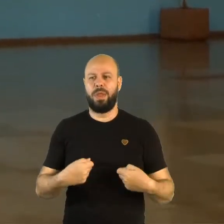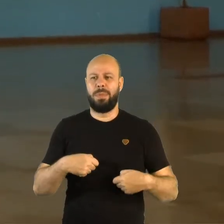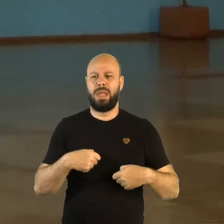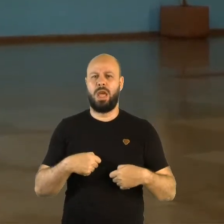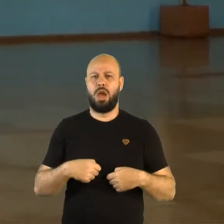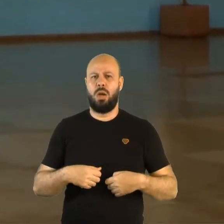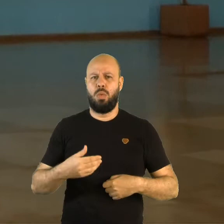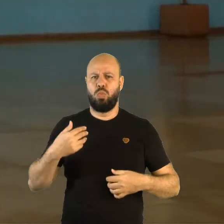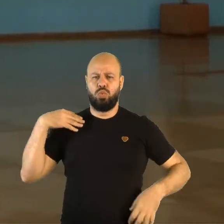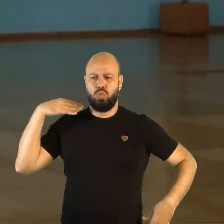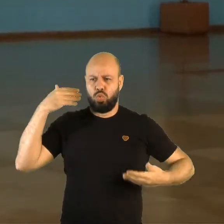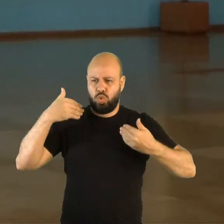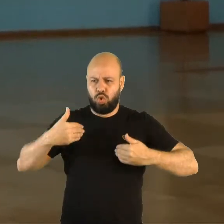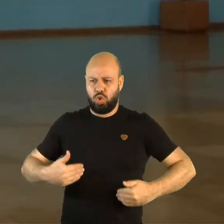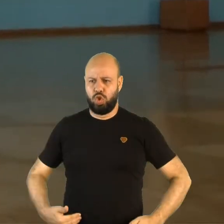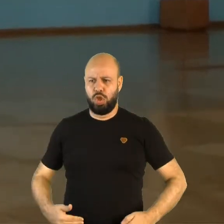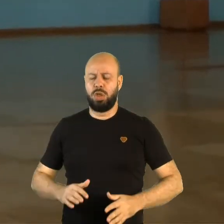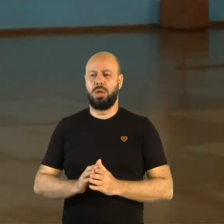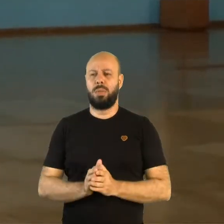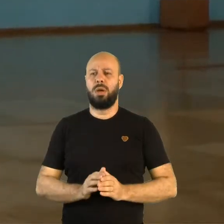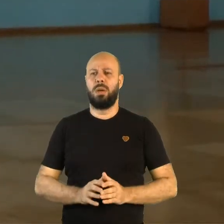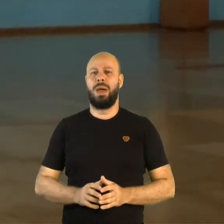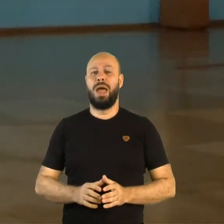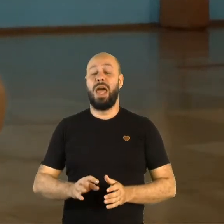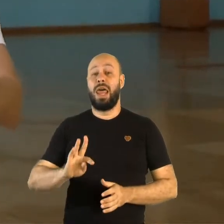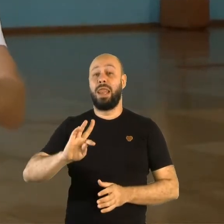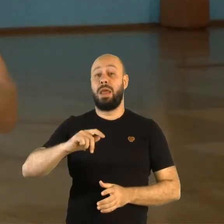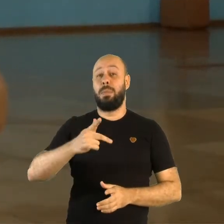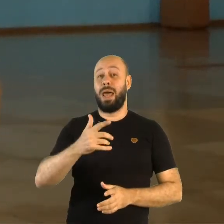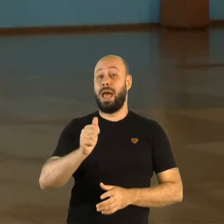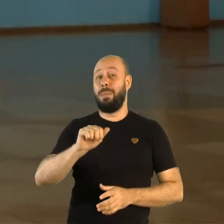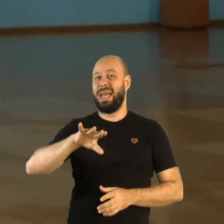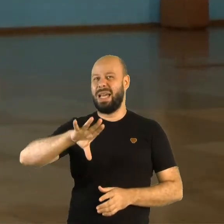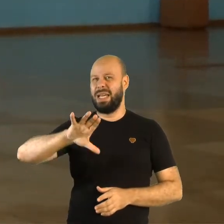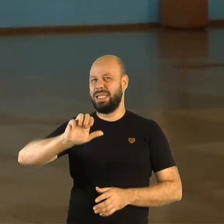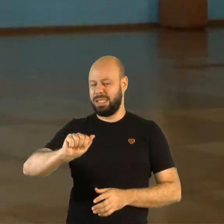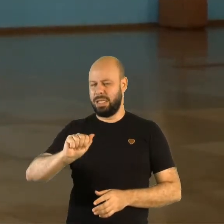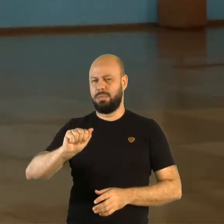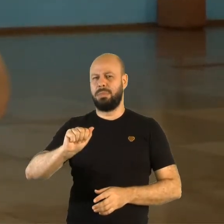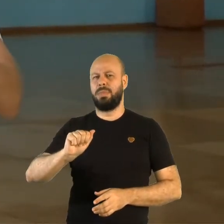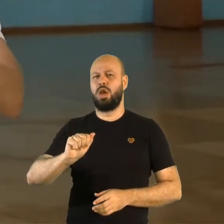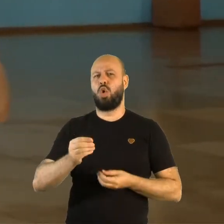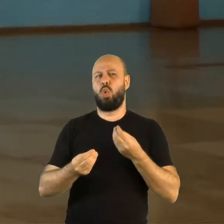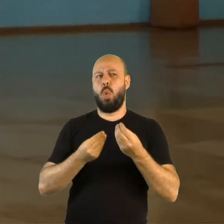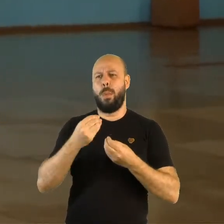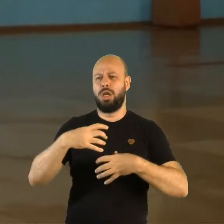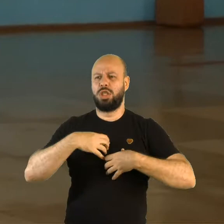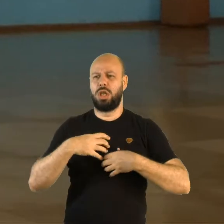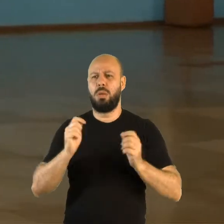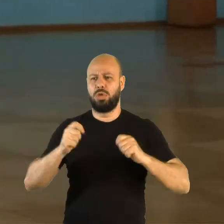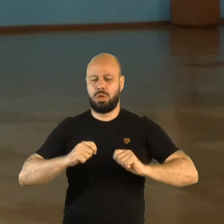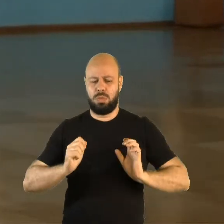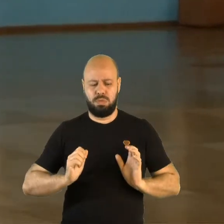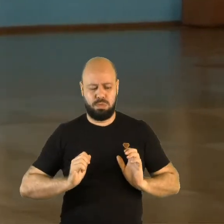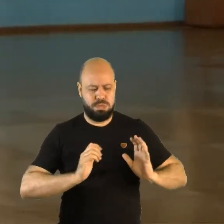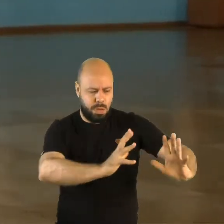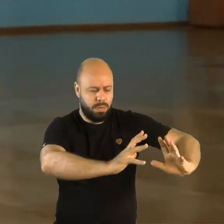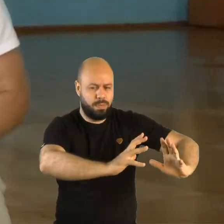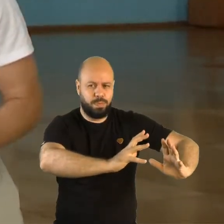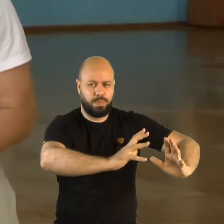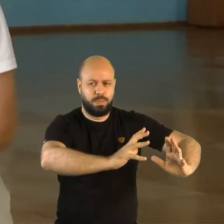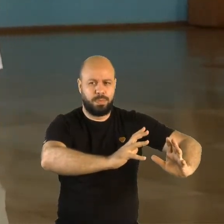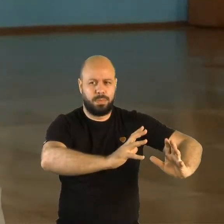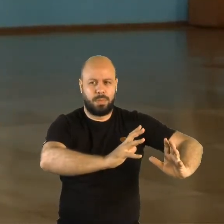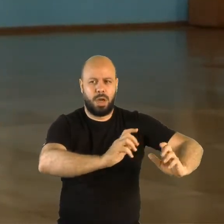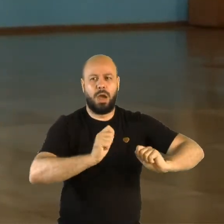tem uma posição que eu chamo a porção de tripla ameaça que é uma posição aonde você pode passar a